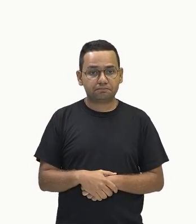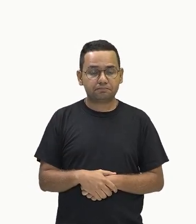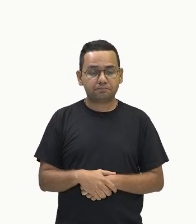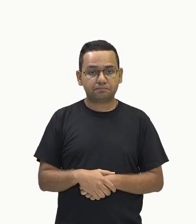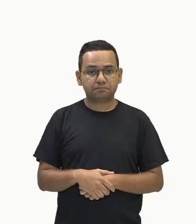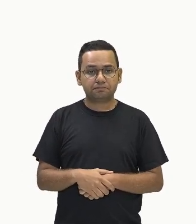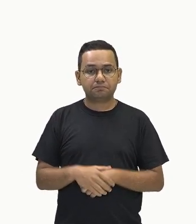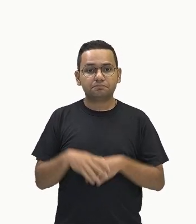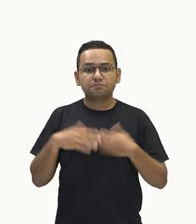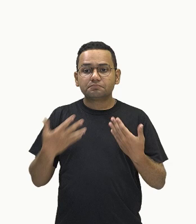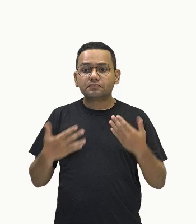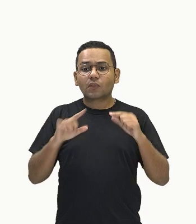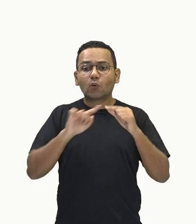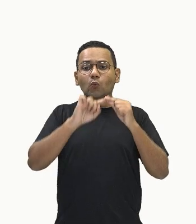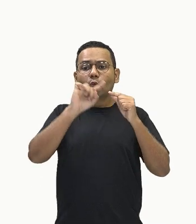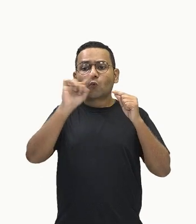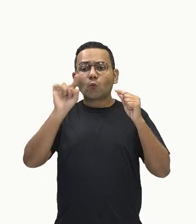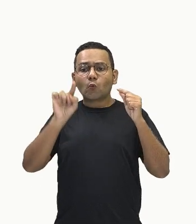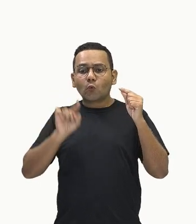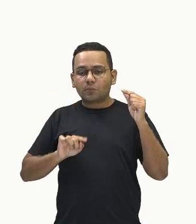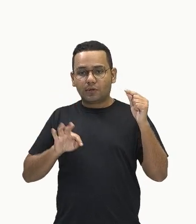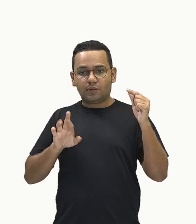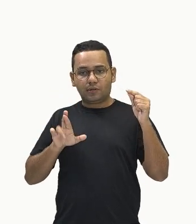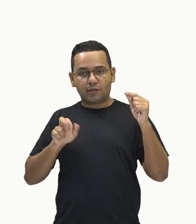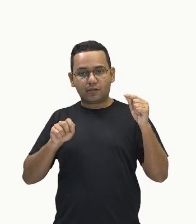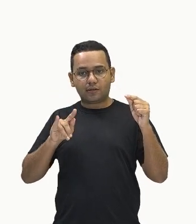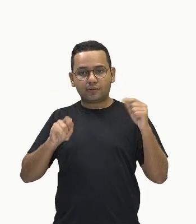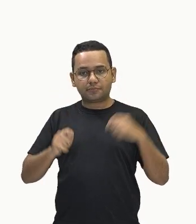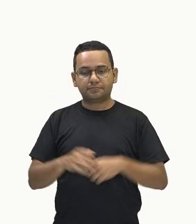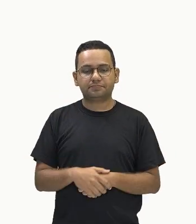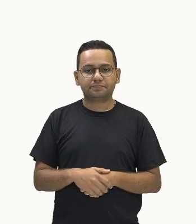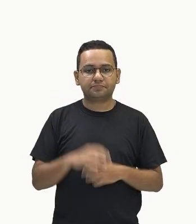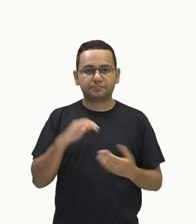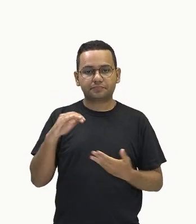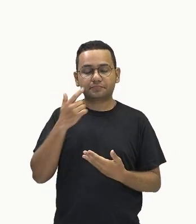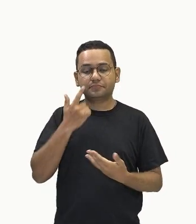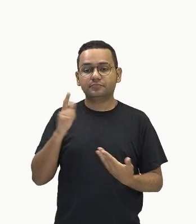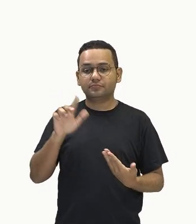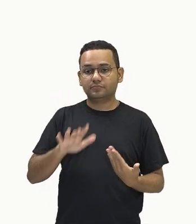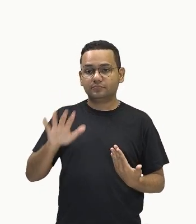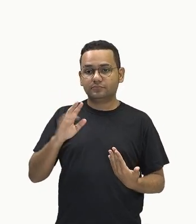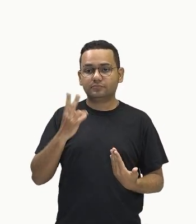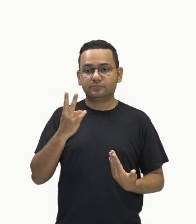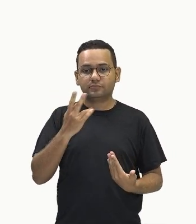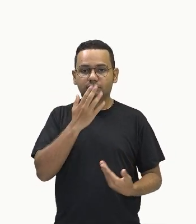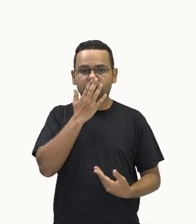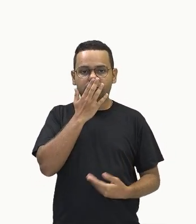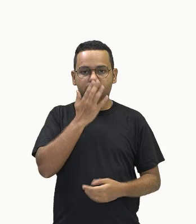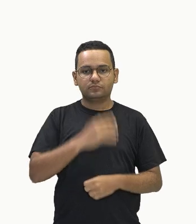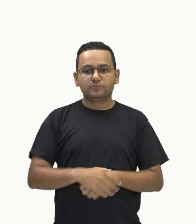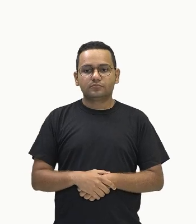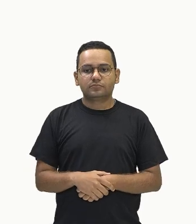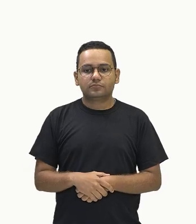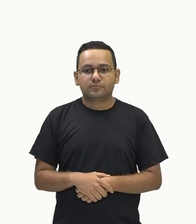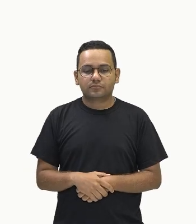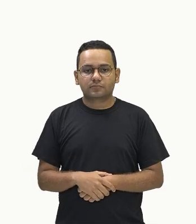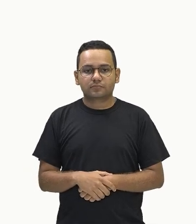ar passa para a traqueia. Na imagem número 2, nós vamos ter o